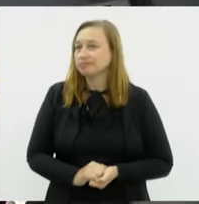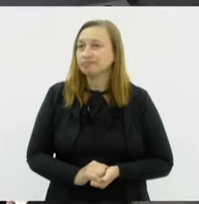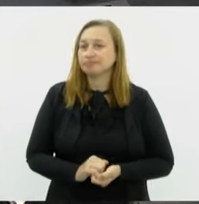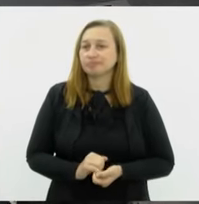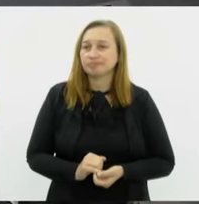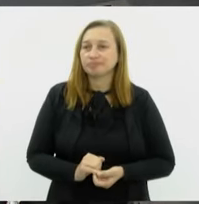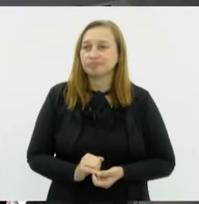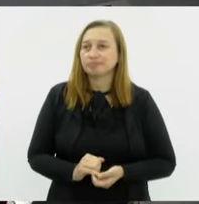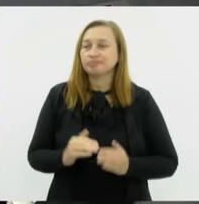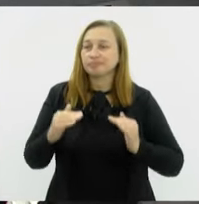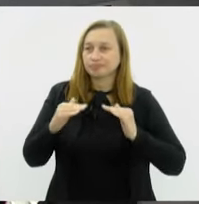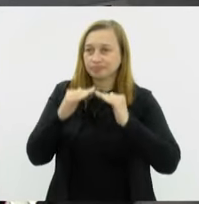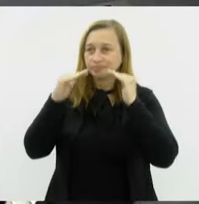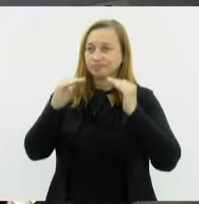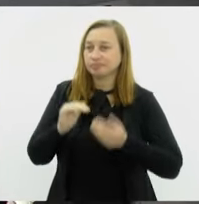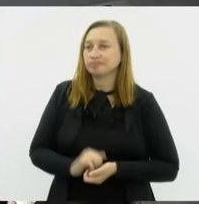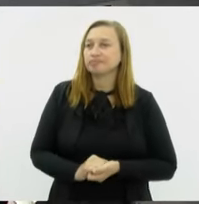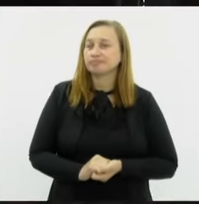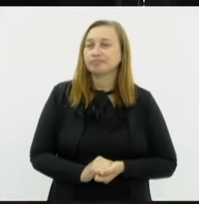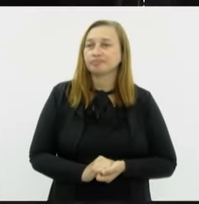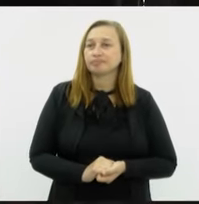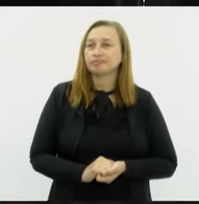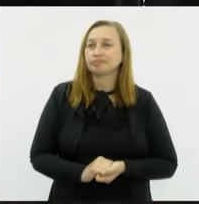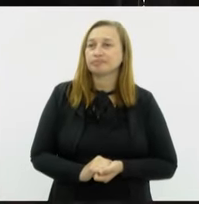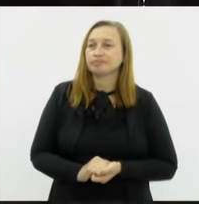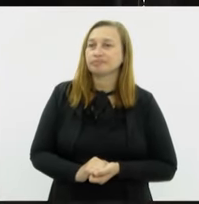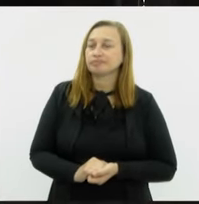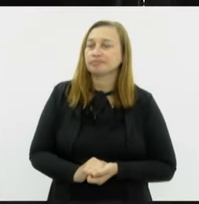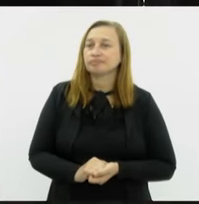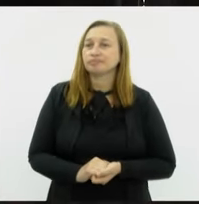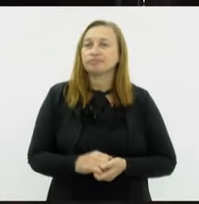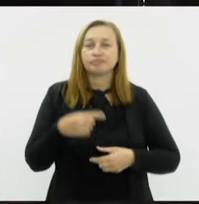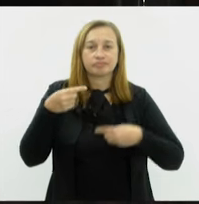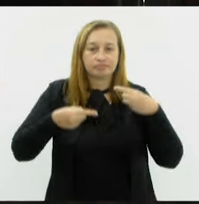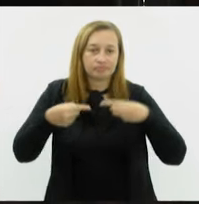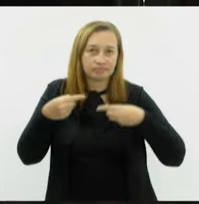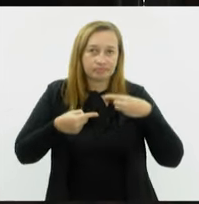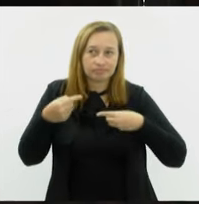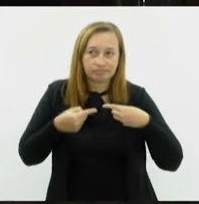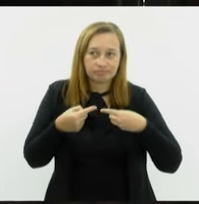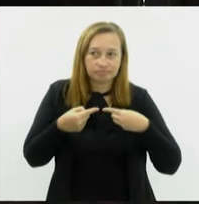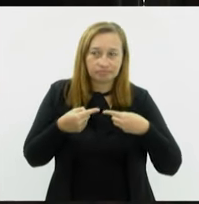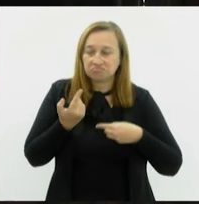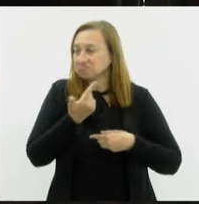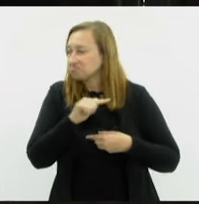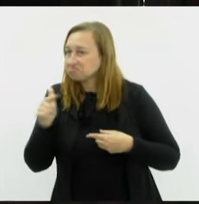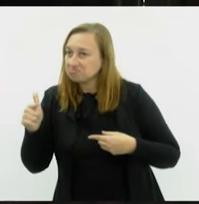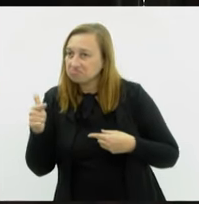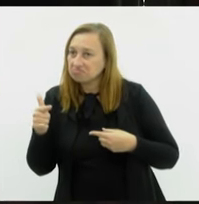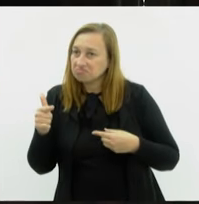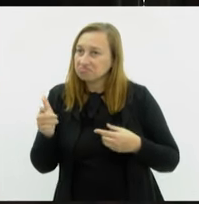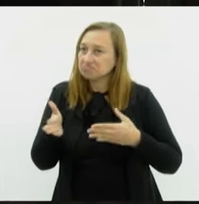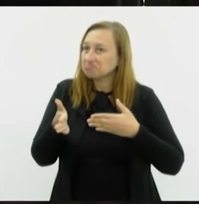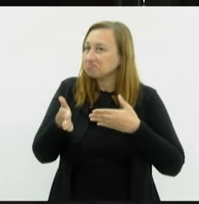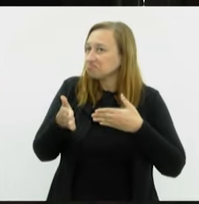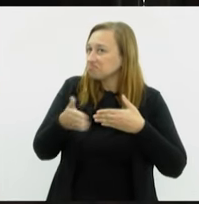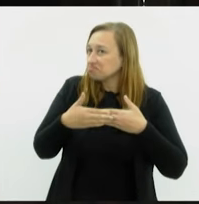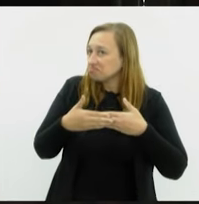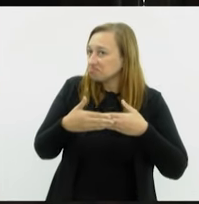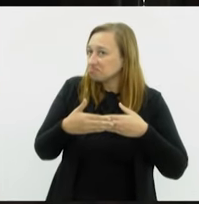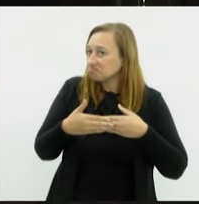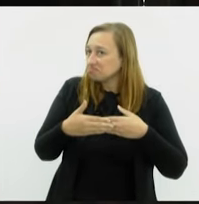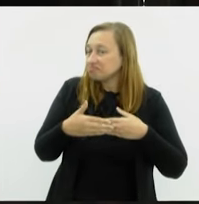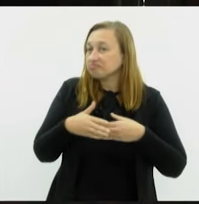Favorável. Com os pareceres emitidos, em discussão, Não havendo quem queira discutir,